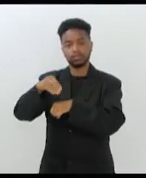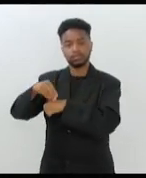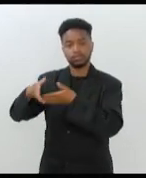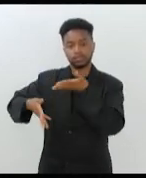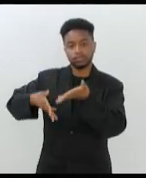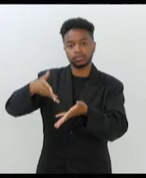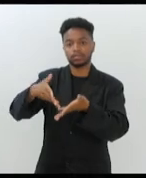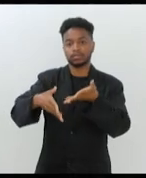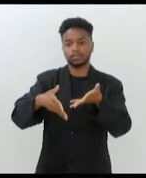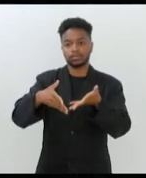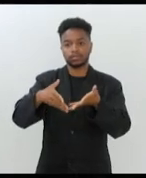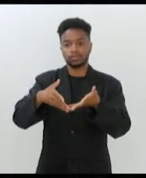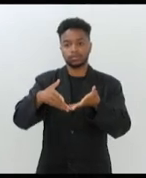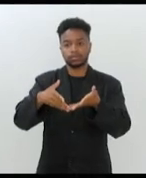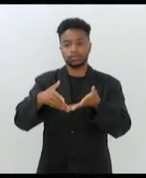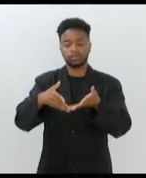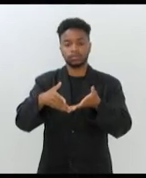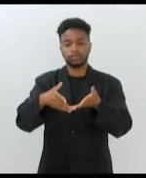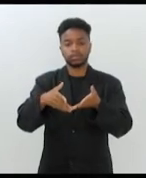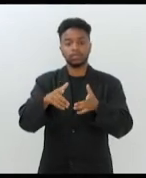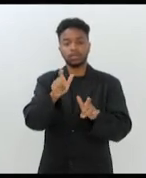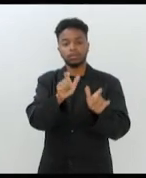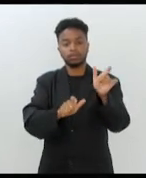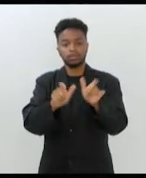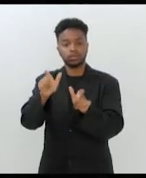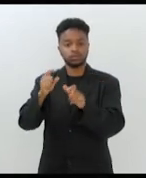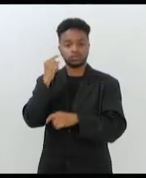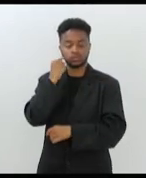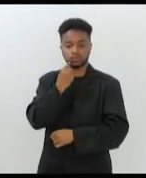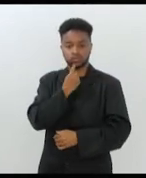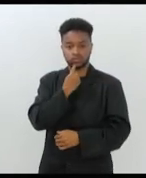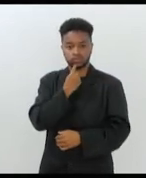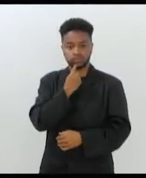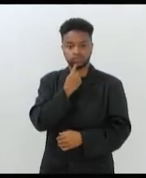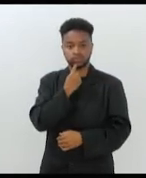nossa voz aos deficientes